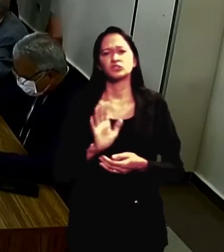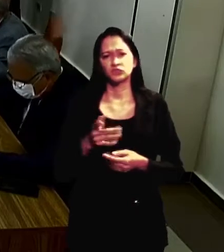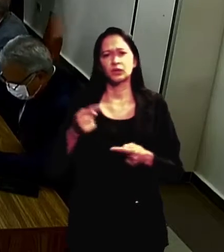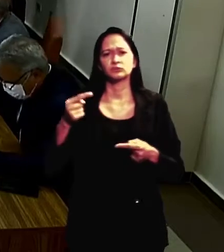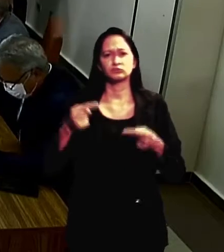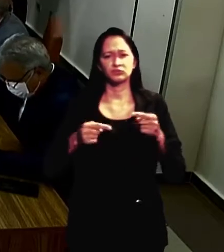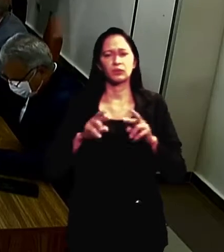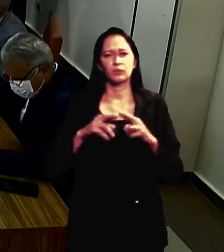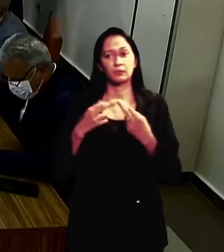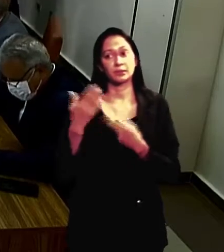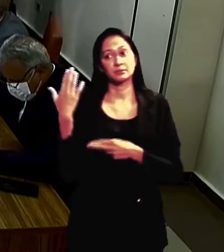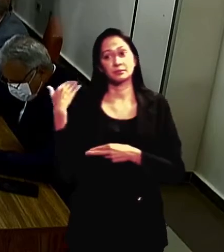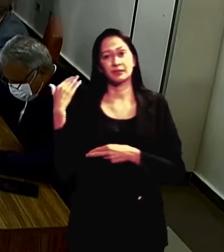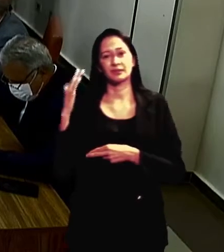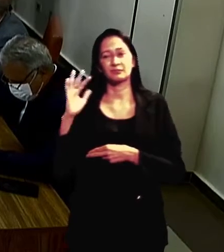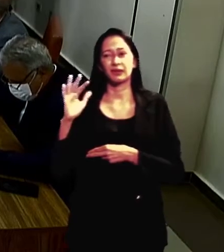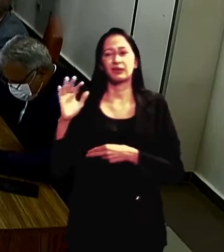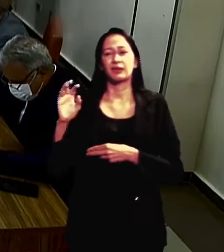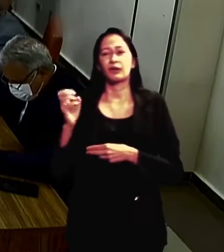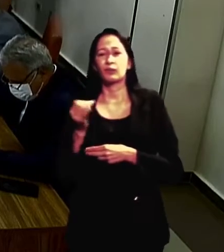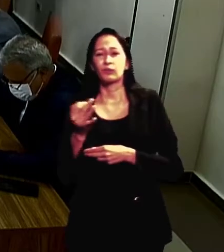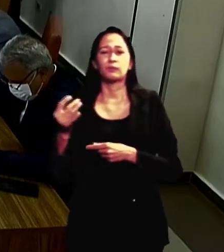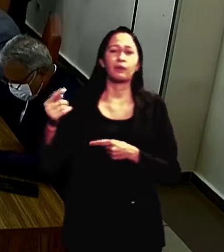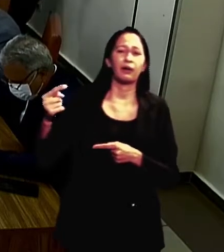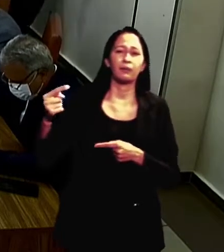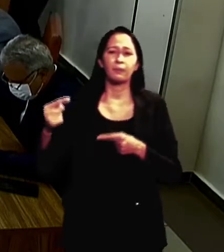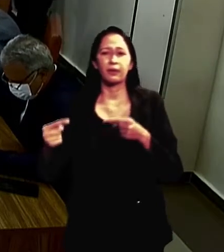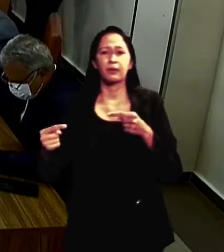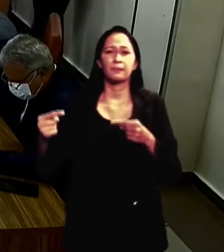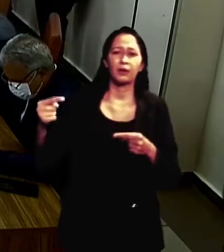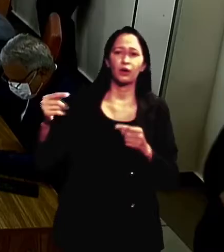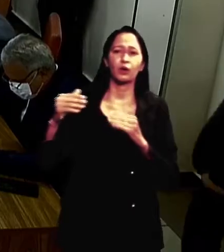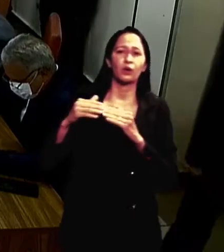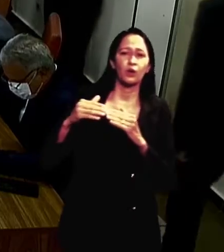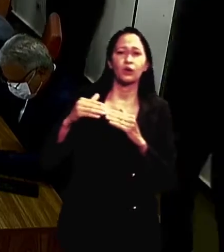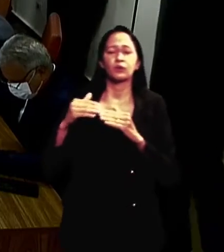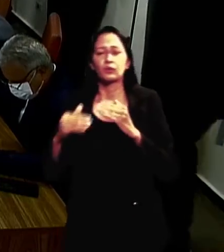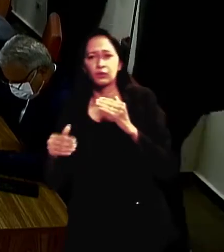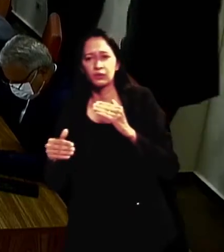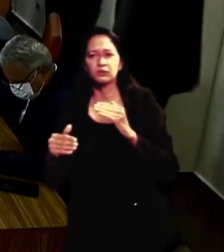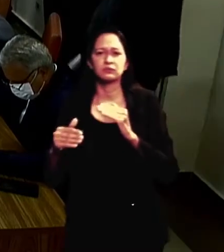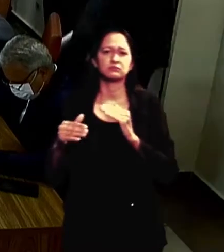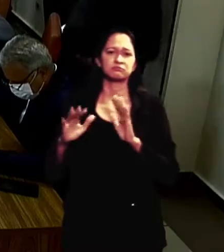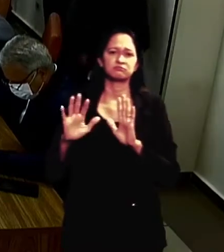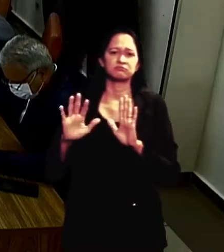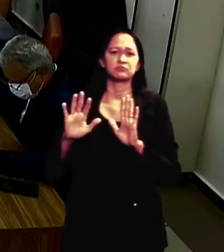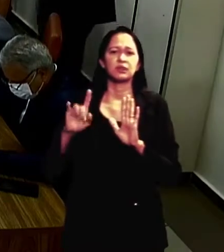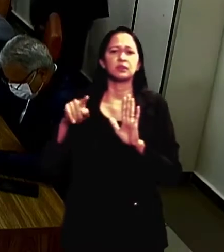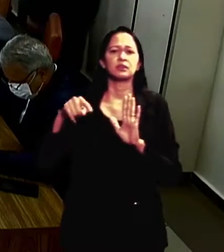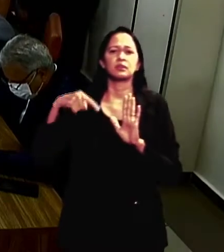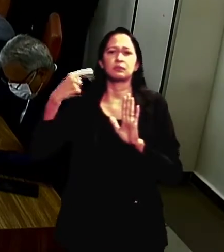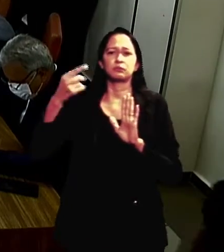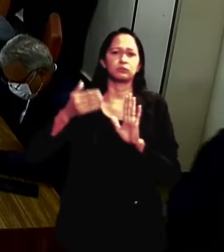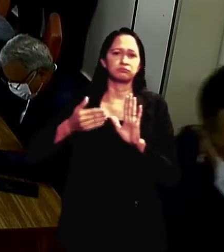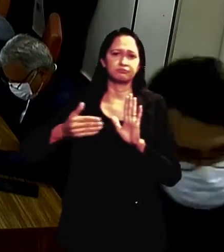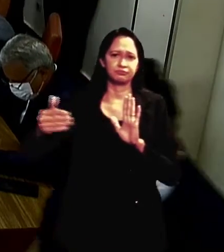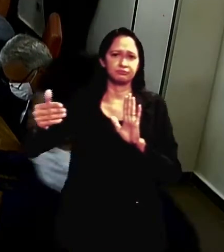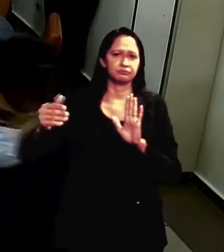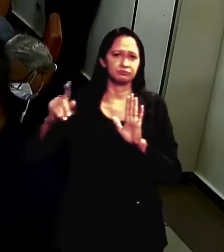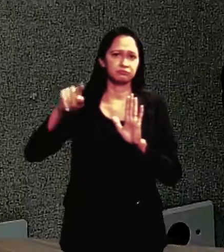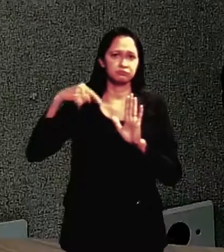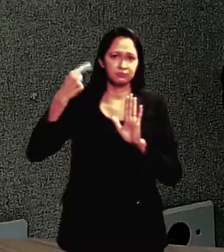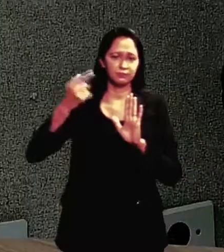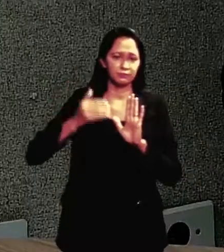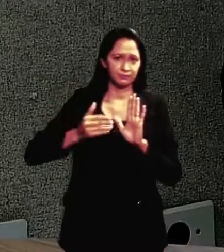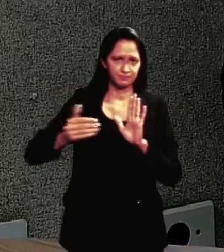na reunião passada, mas em razão de algumas discordâncias em relação ao conteúdo do voto em separado, que a diretoria legislativa está questionando,